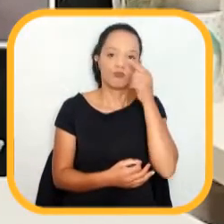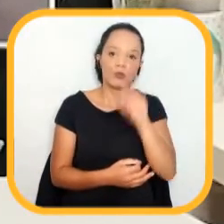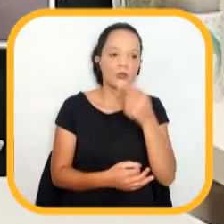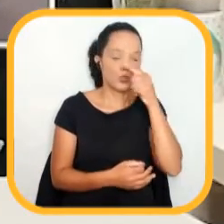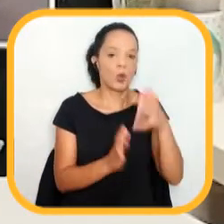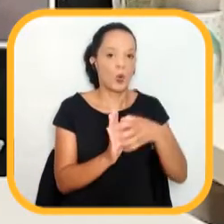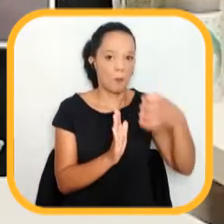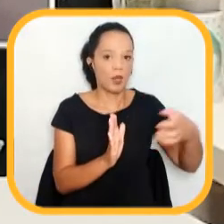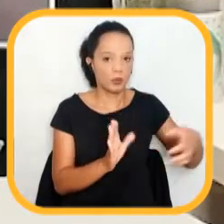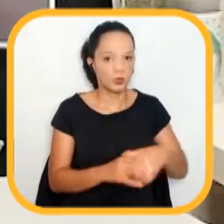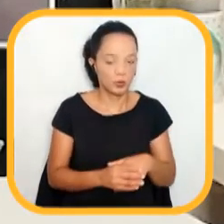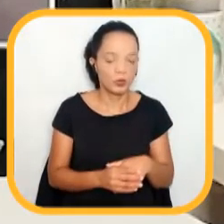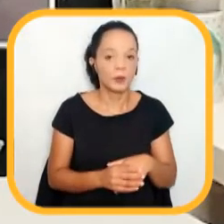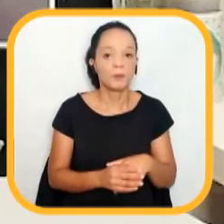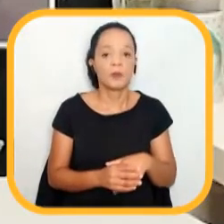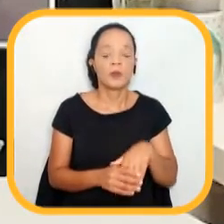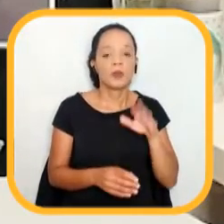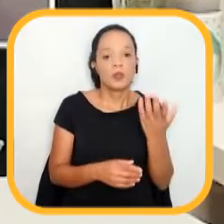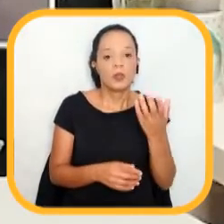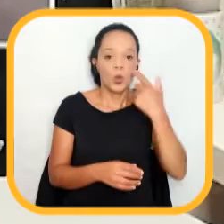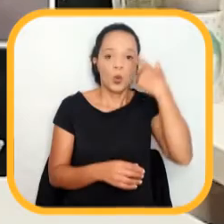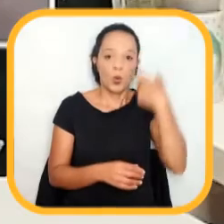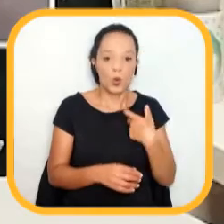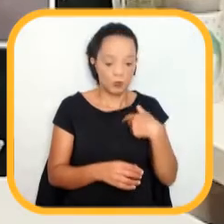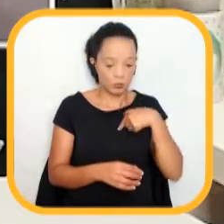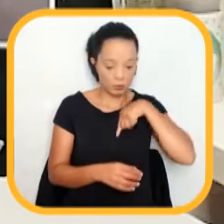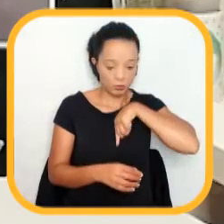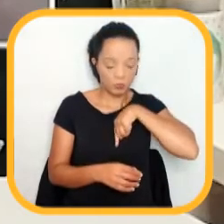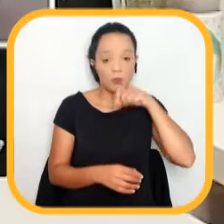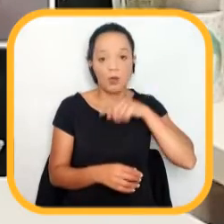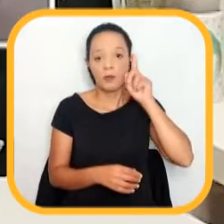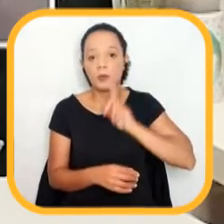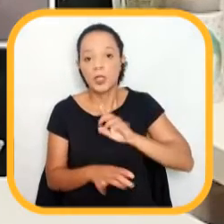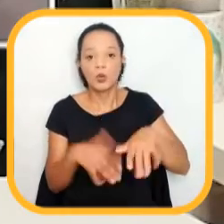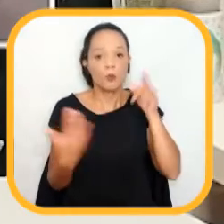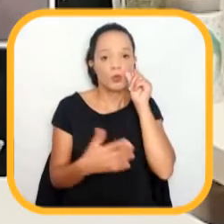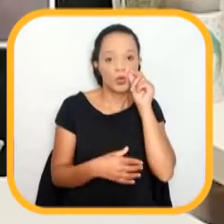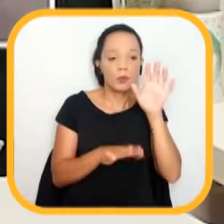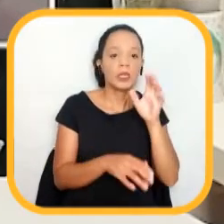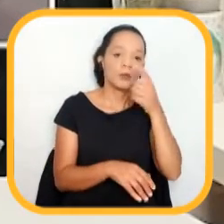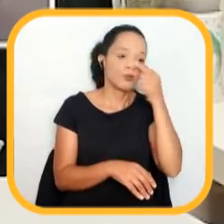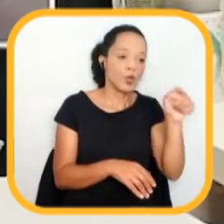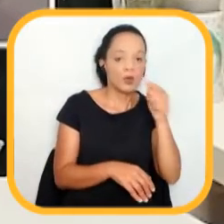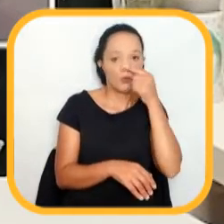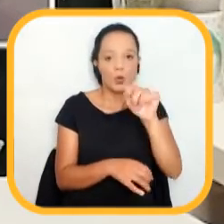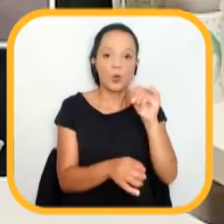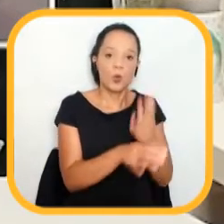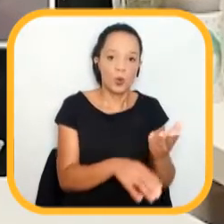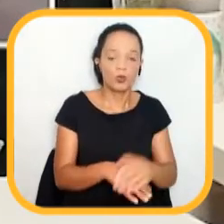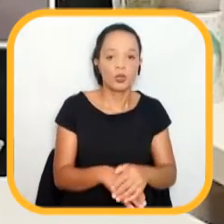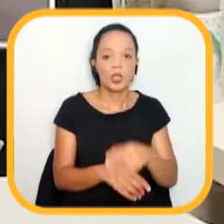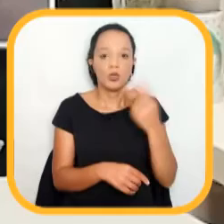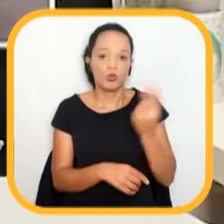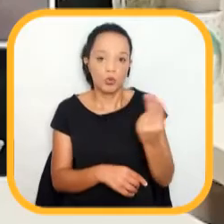género é mais complexo. É, independentemente da sua anatomia, um sentimento de se ser do género feminino ou masculino, de ambos,